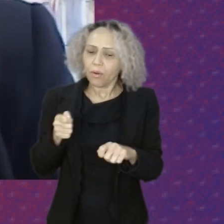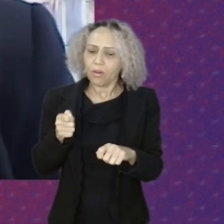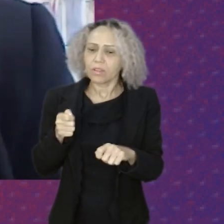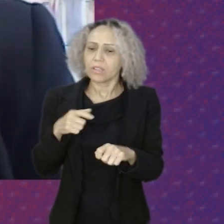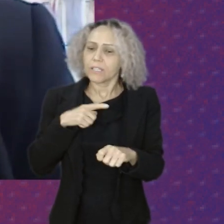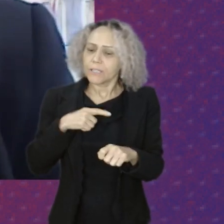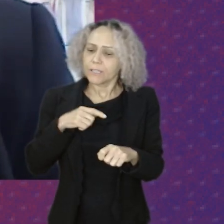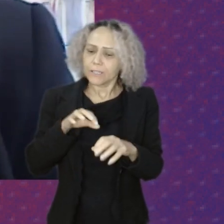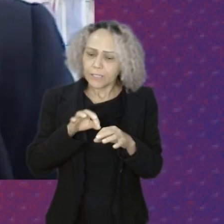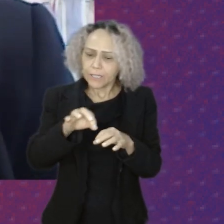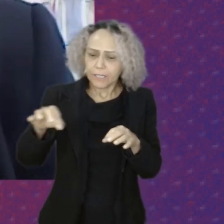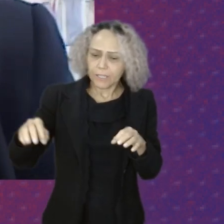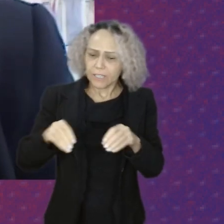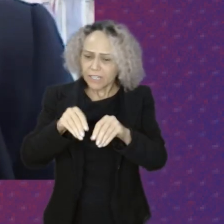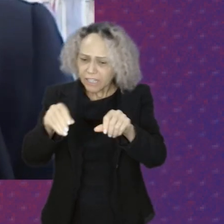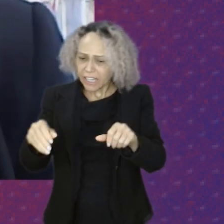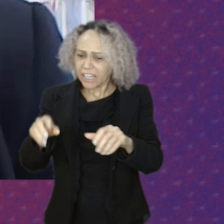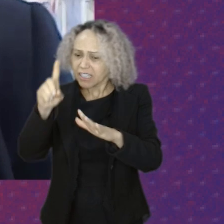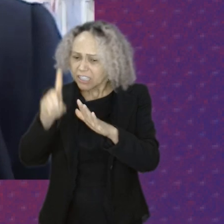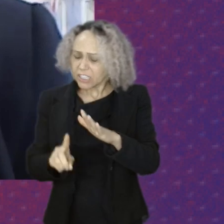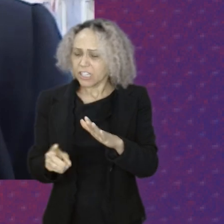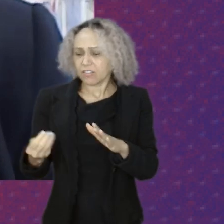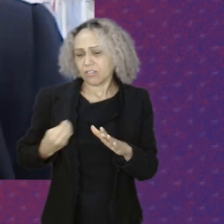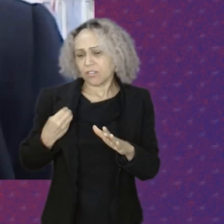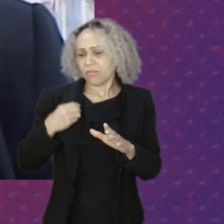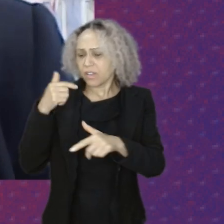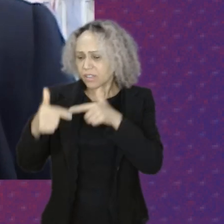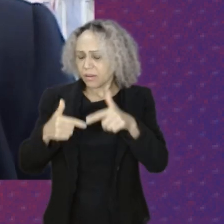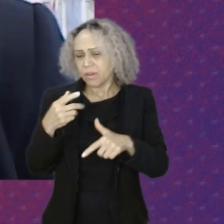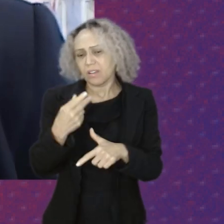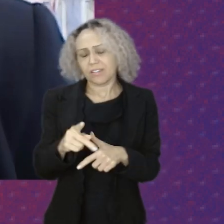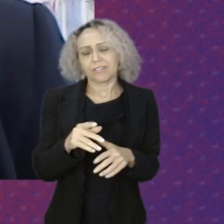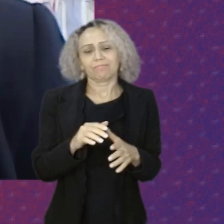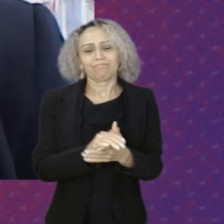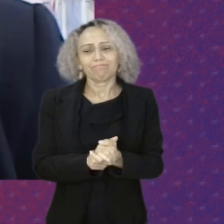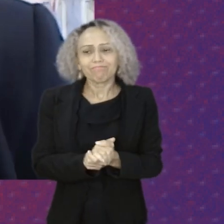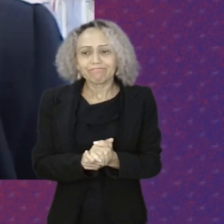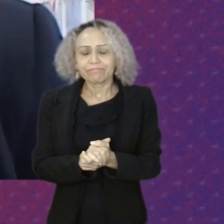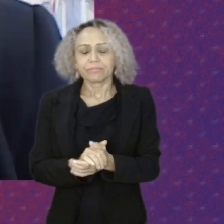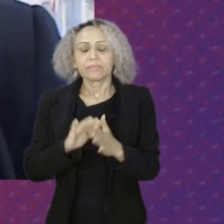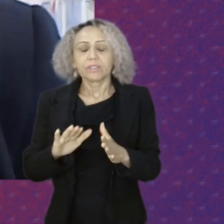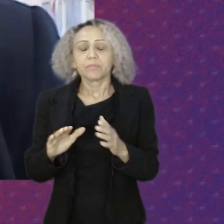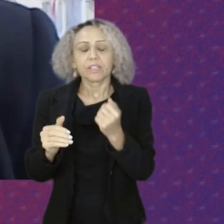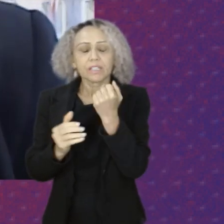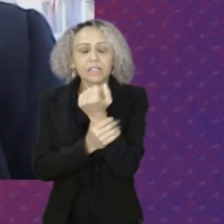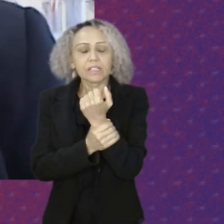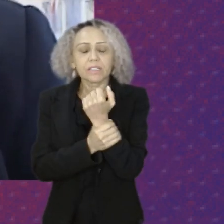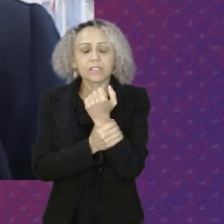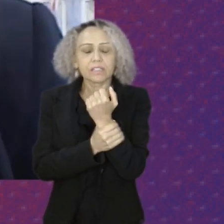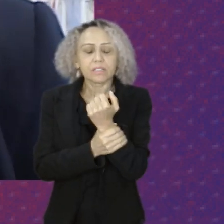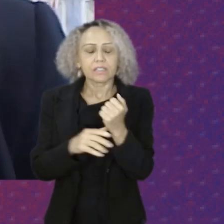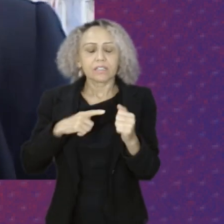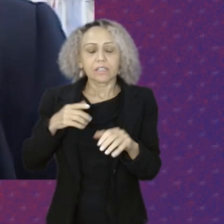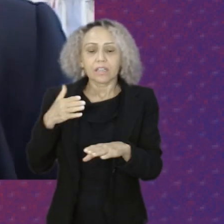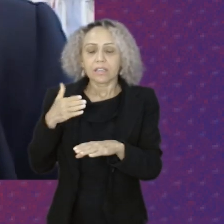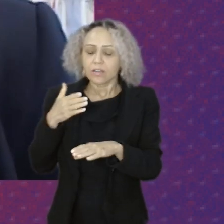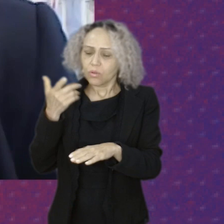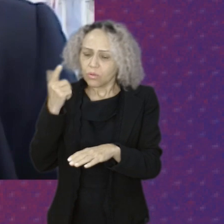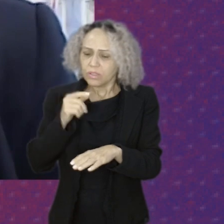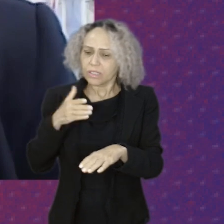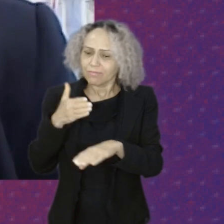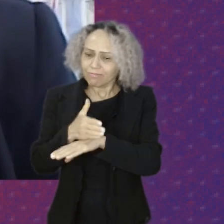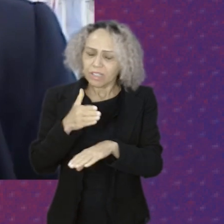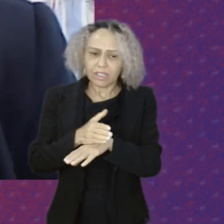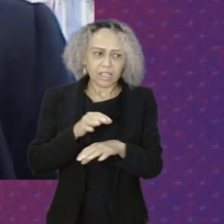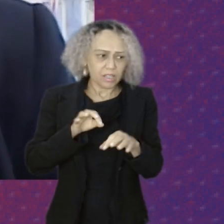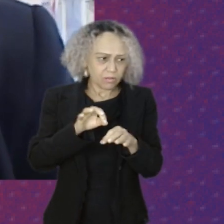direitos, a gente morando na terra. Então, por essa garantia, né, de ter o acesso à terra, também cuidar da natureza, cuidar